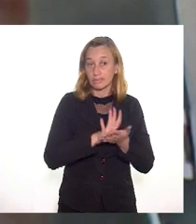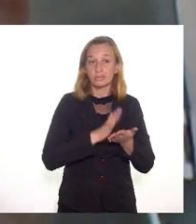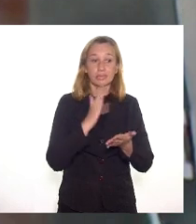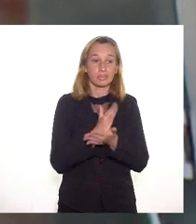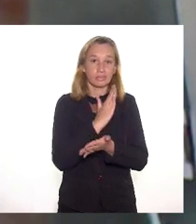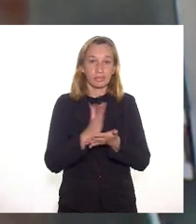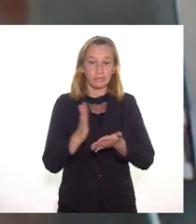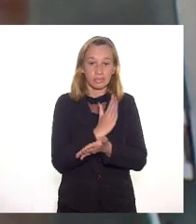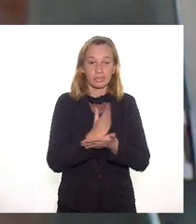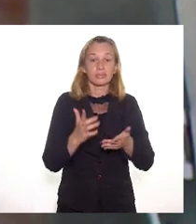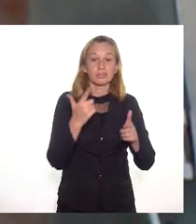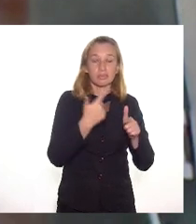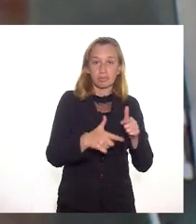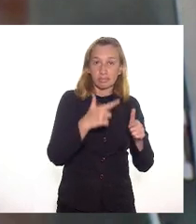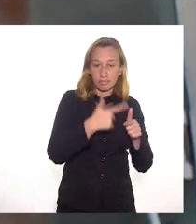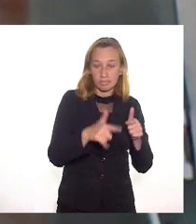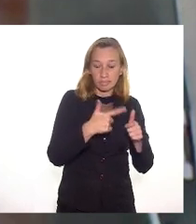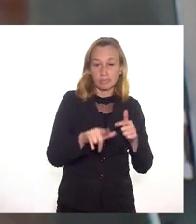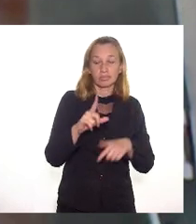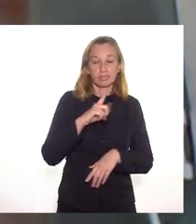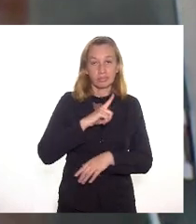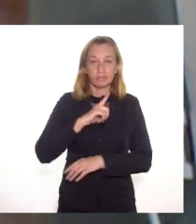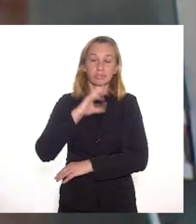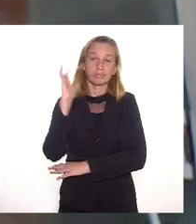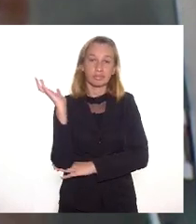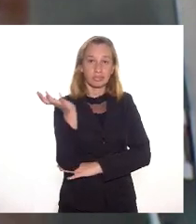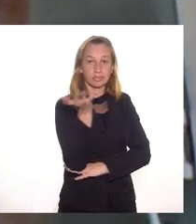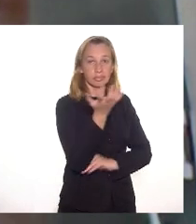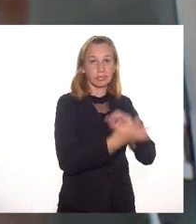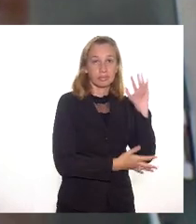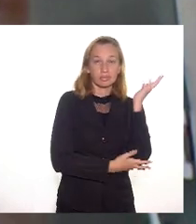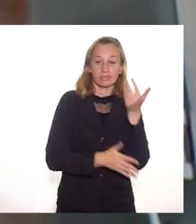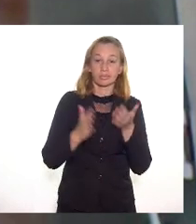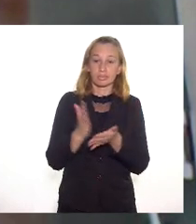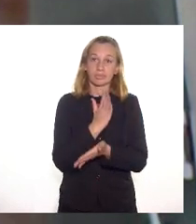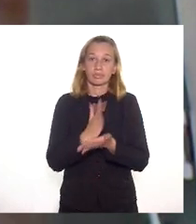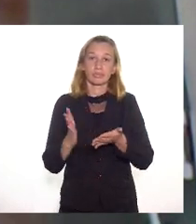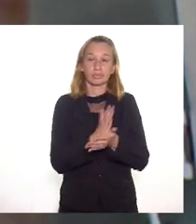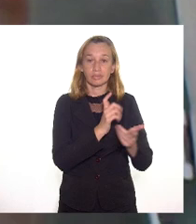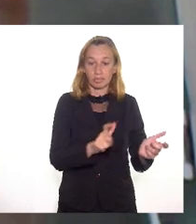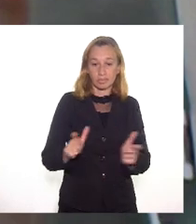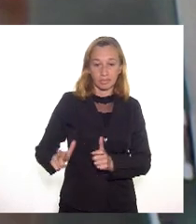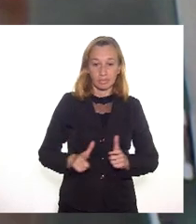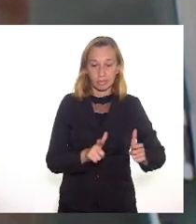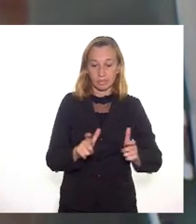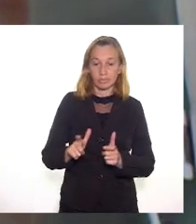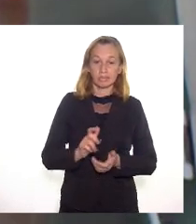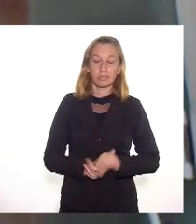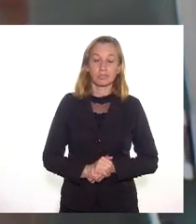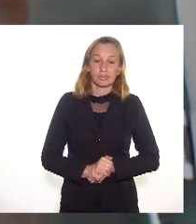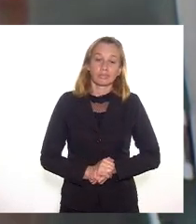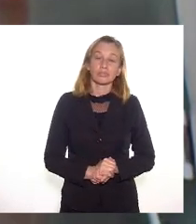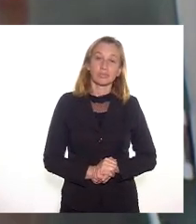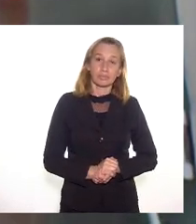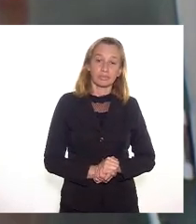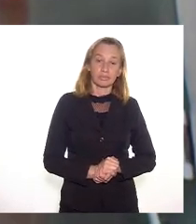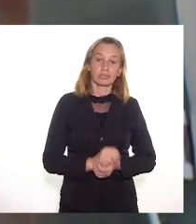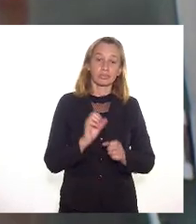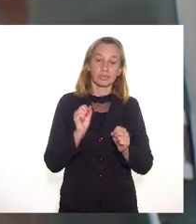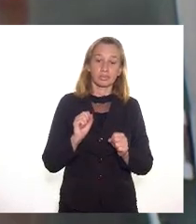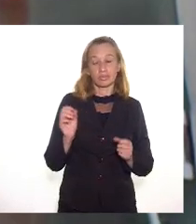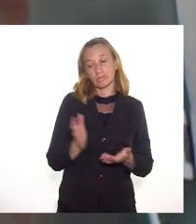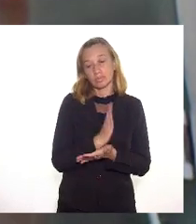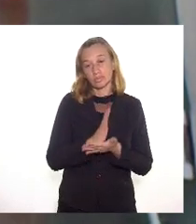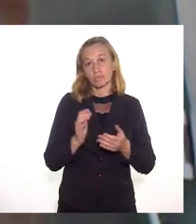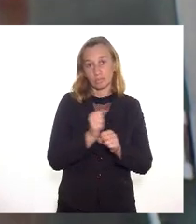trágicos problemas ambientais em determinadas regiões. Eu vivi isso aqui com a questão da Thyssen-Crupp, há uns anos atrás,